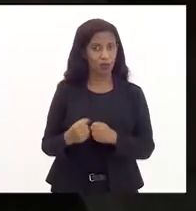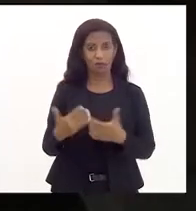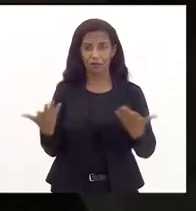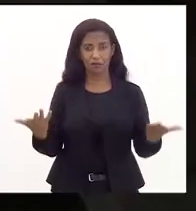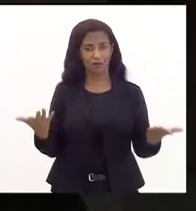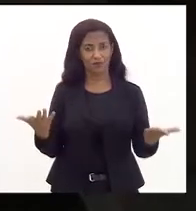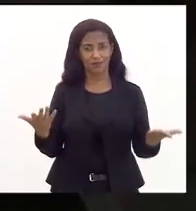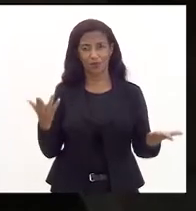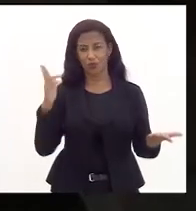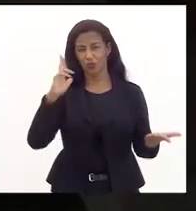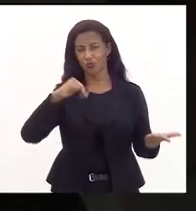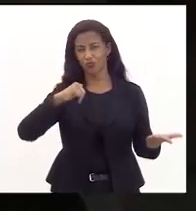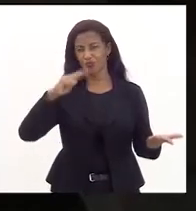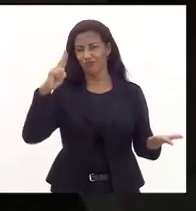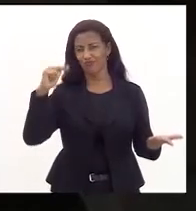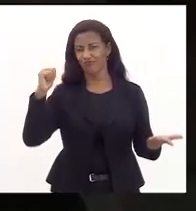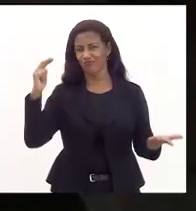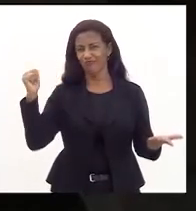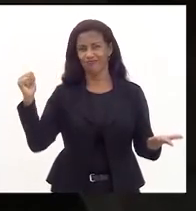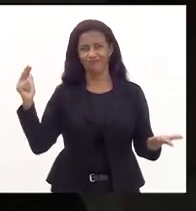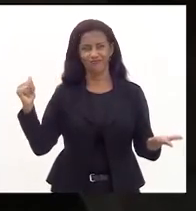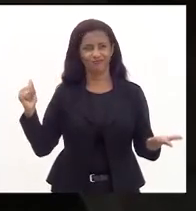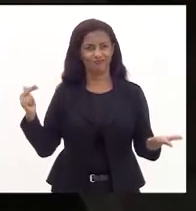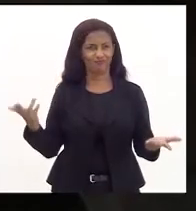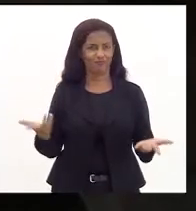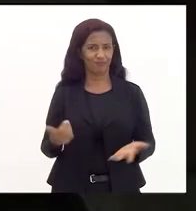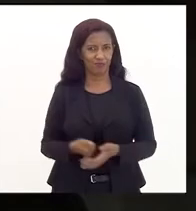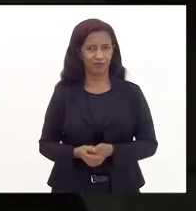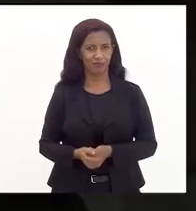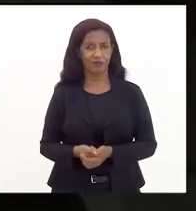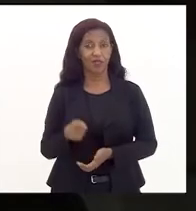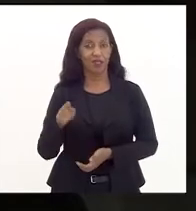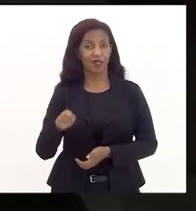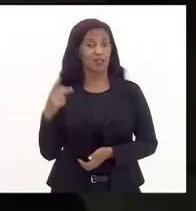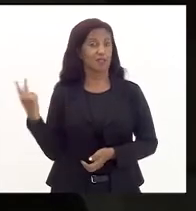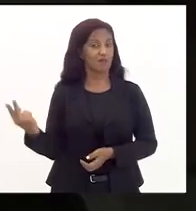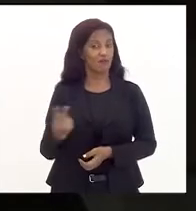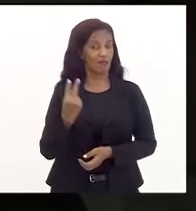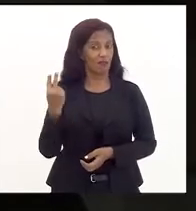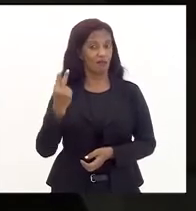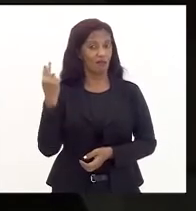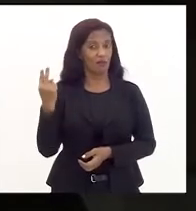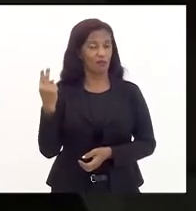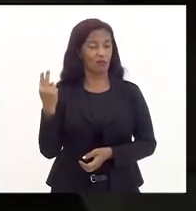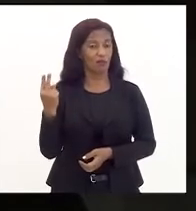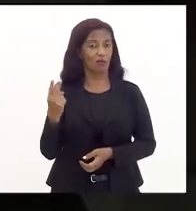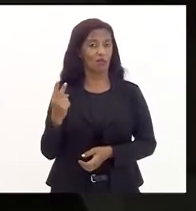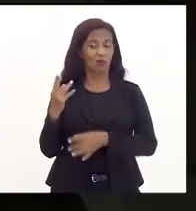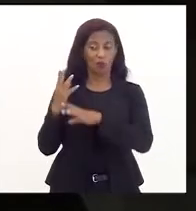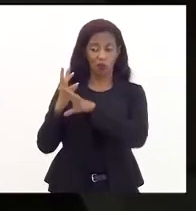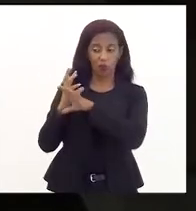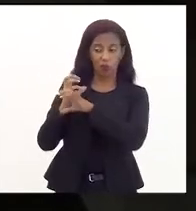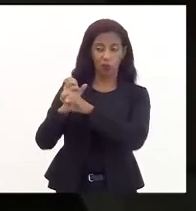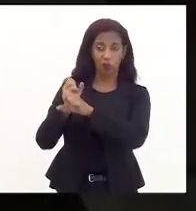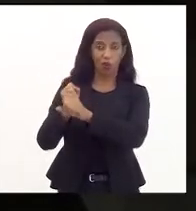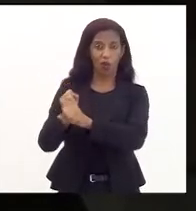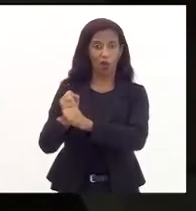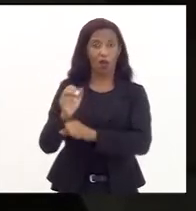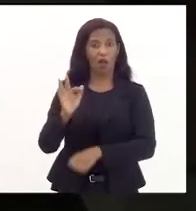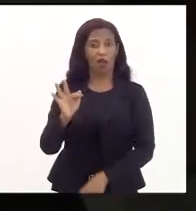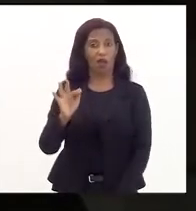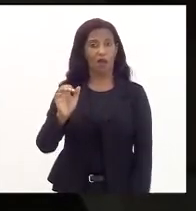não. É uma tragédia. E este valor foi calculado pela